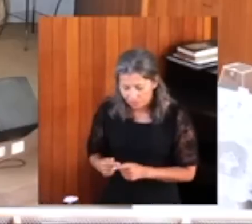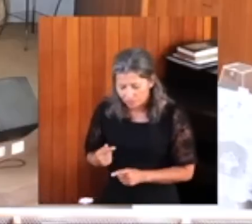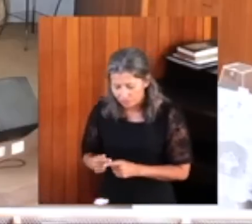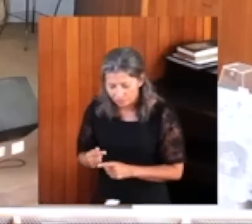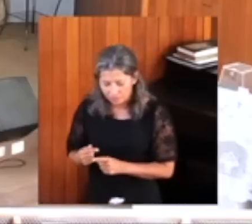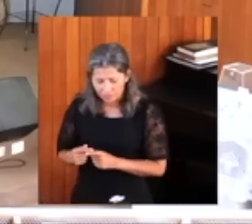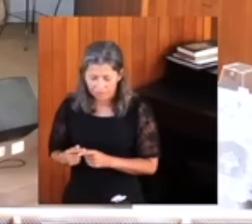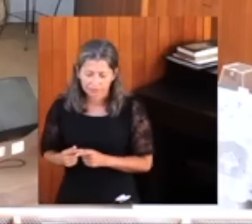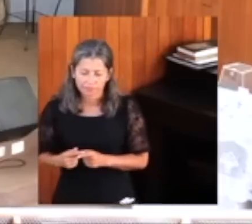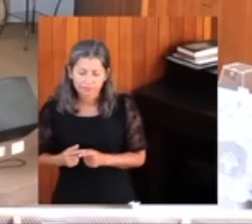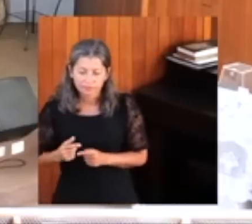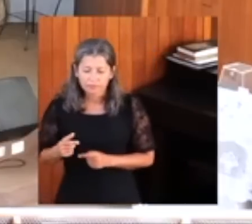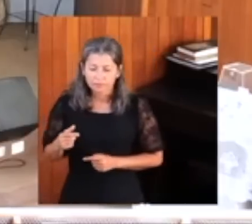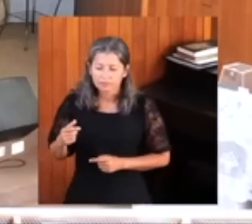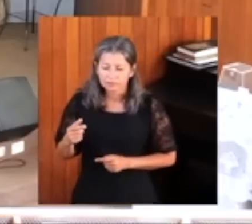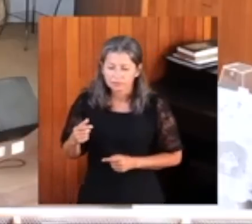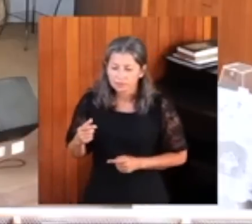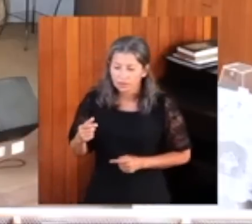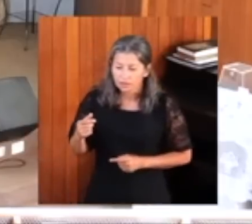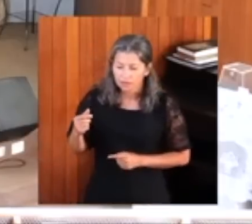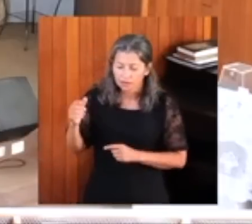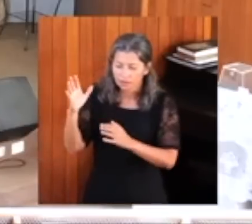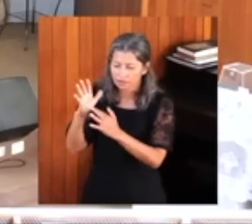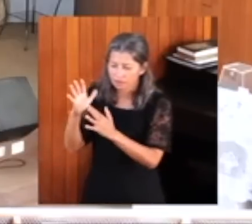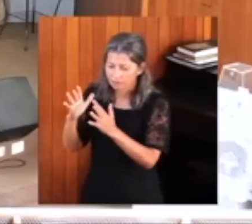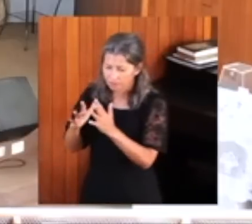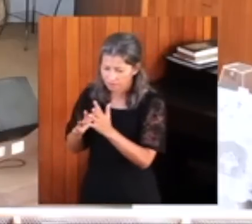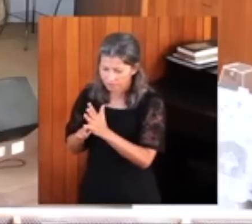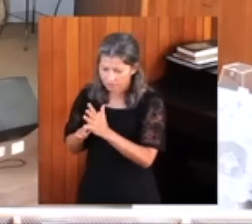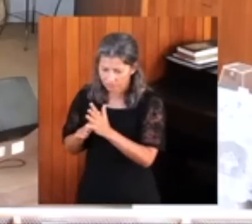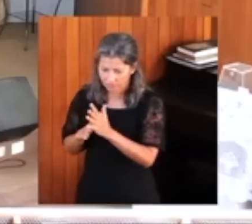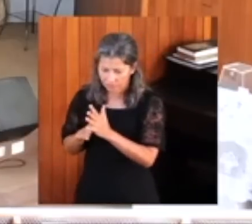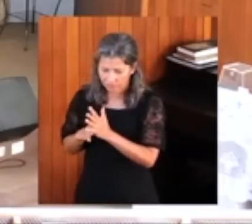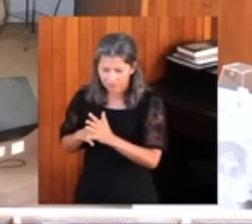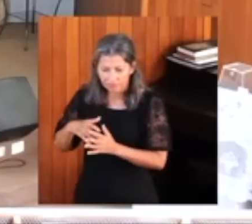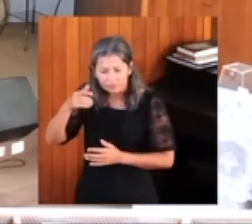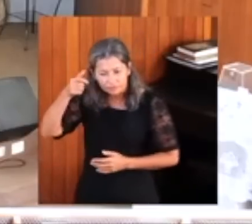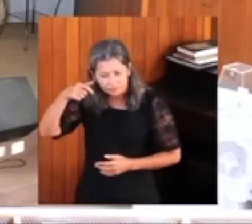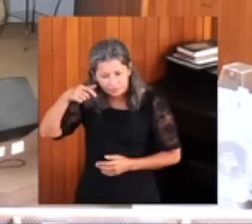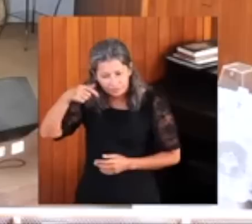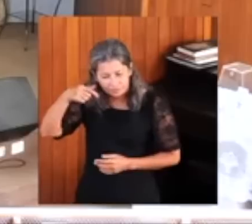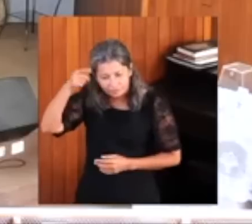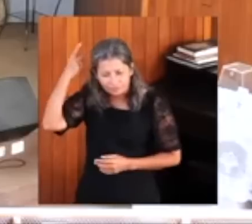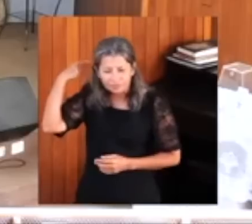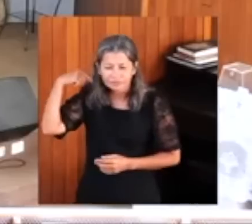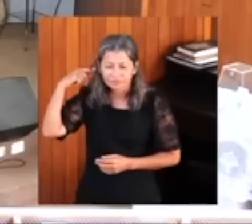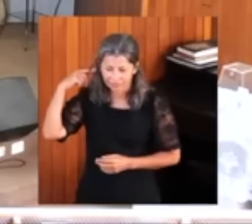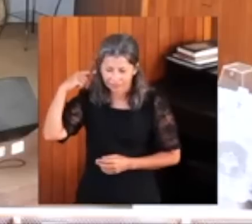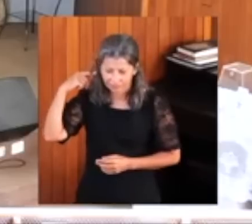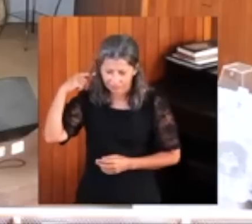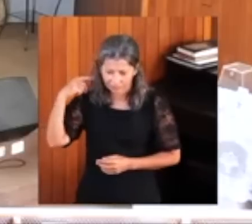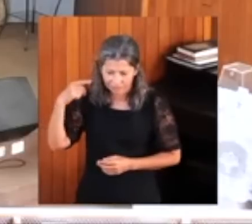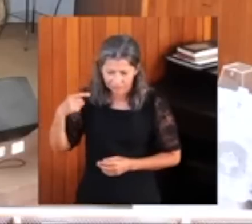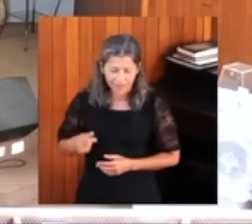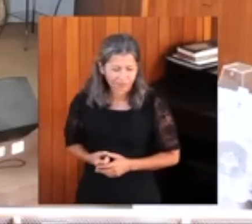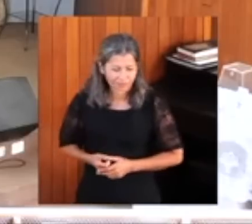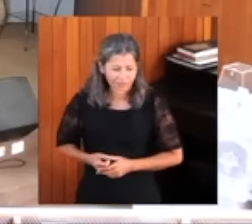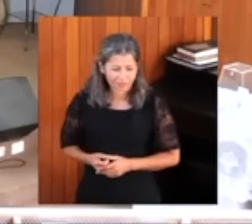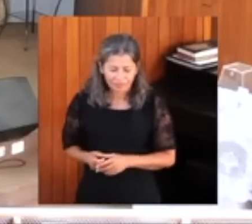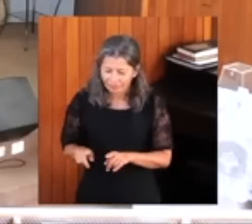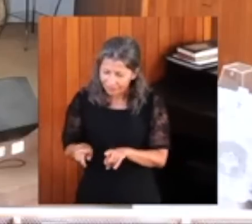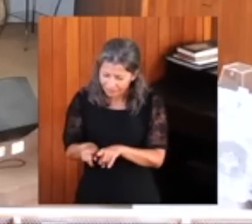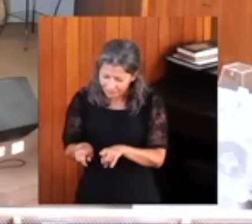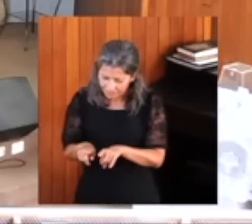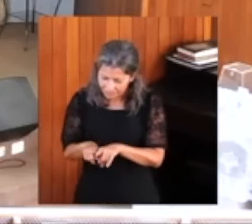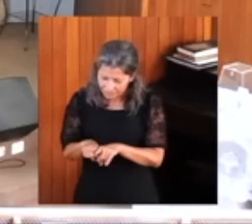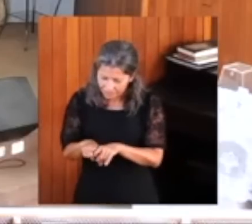Venha! Então olhei e eis um cavalo preto, e o seu cavaleiro com uma balança na mão. E eu vi o que parecia uma voz